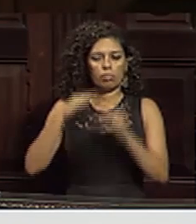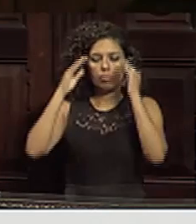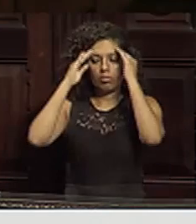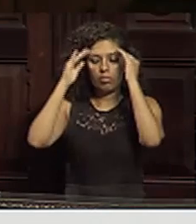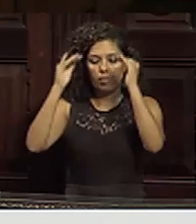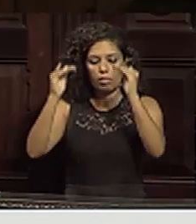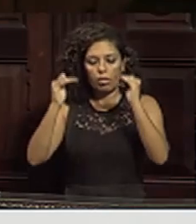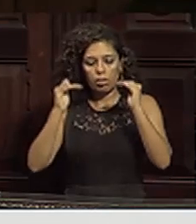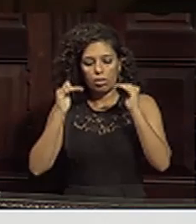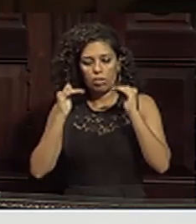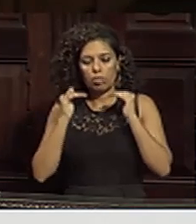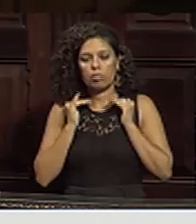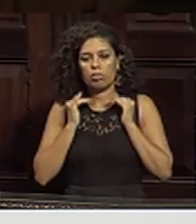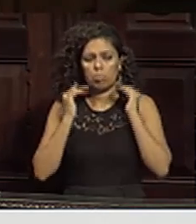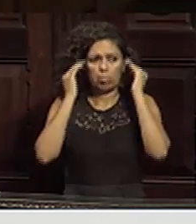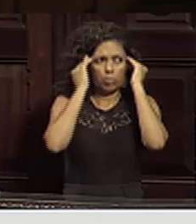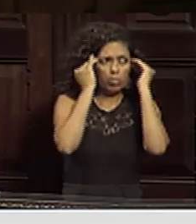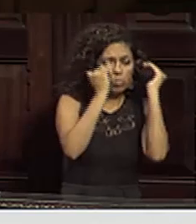respeito